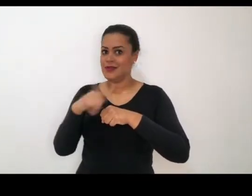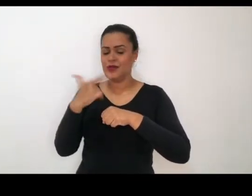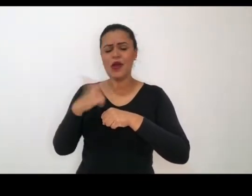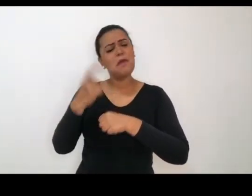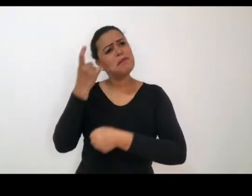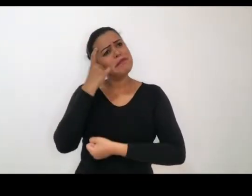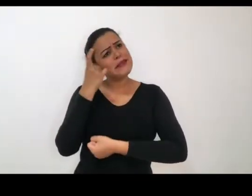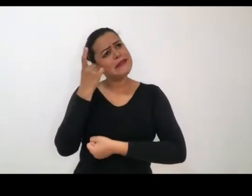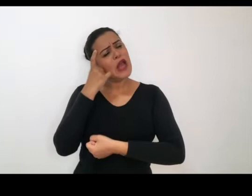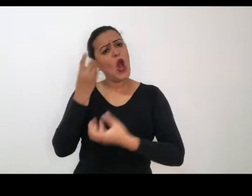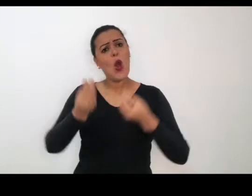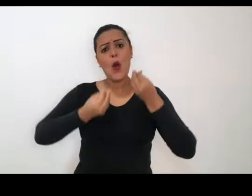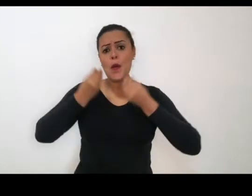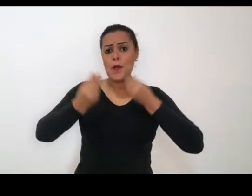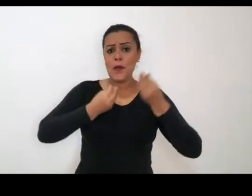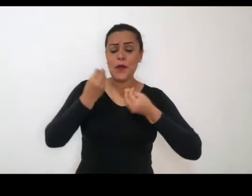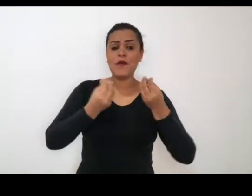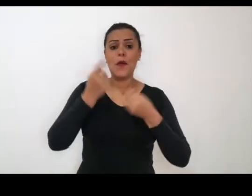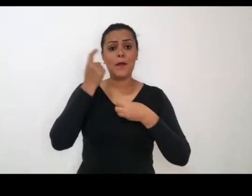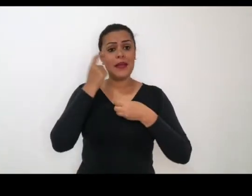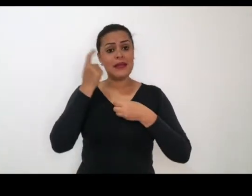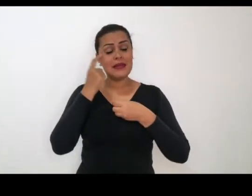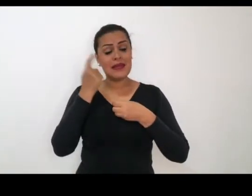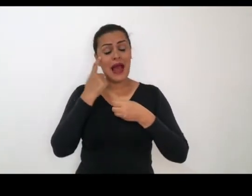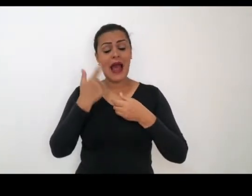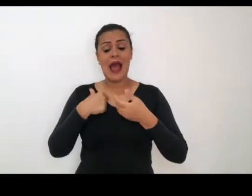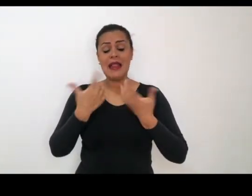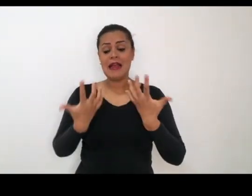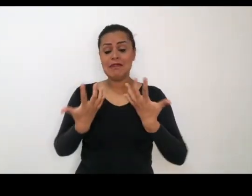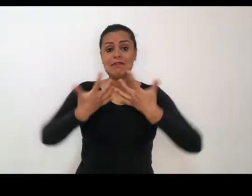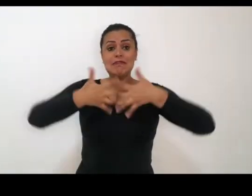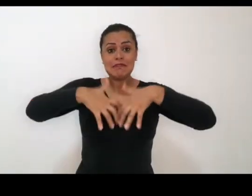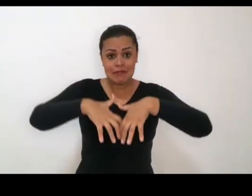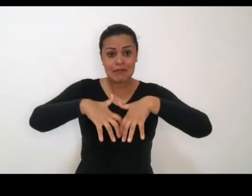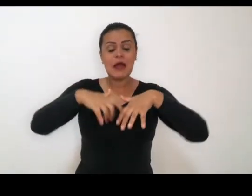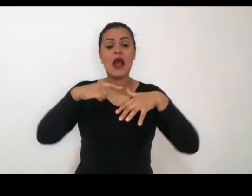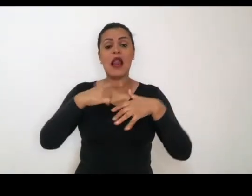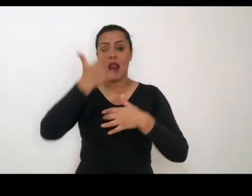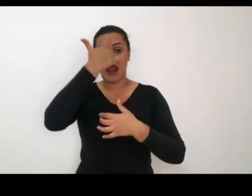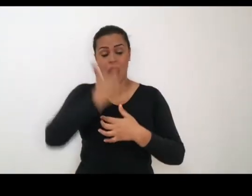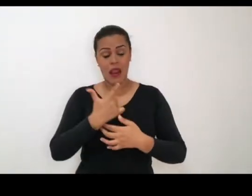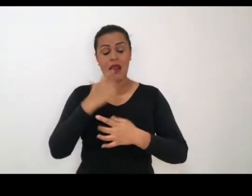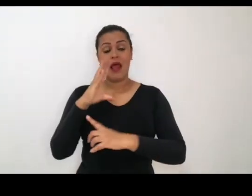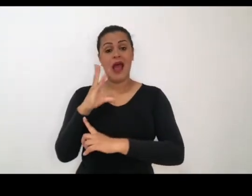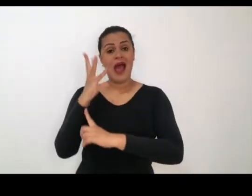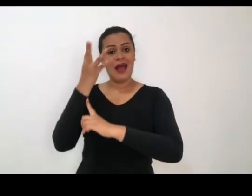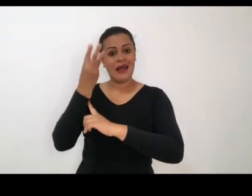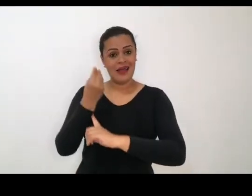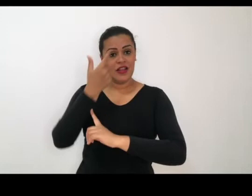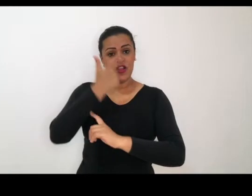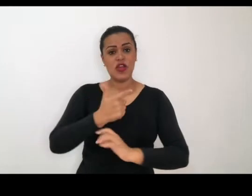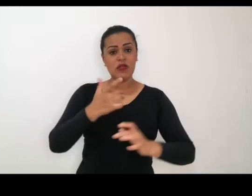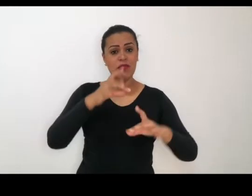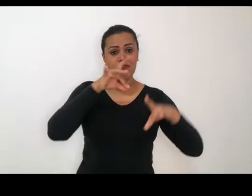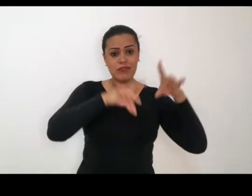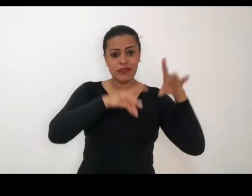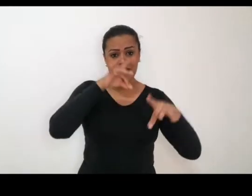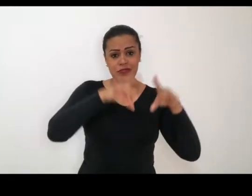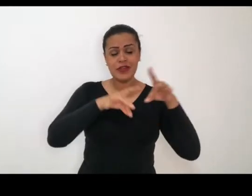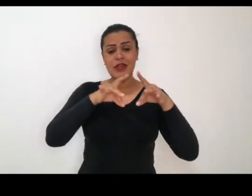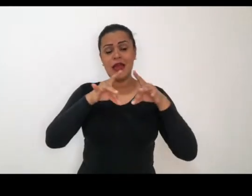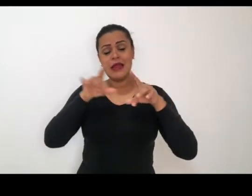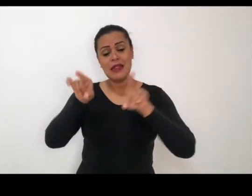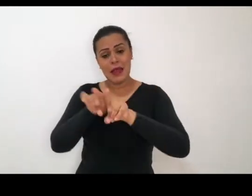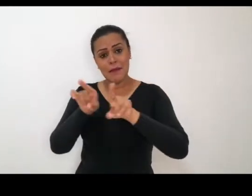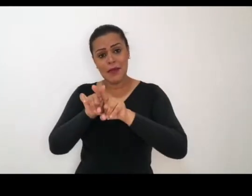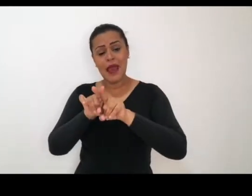esses entrecruzamentos enquanto uma artista cênica, né, dentro dessa outra mídia. E de lá para cá